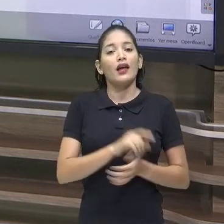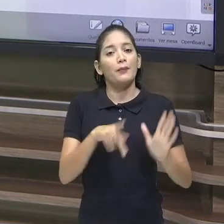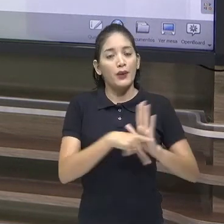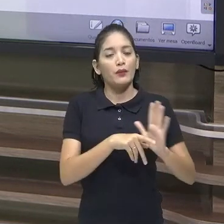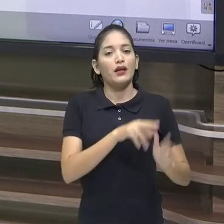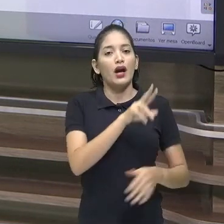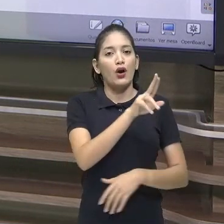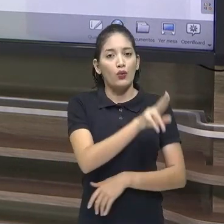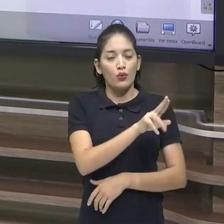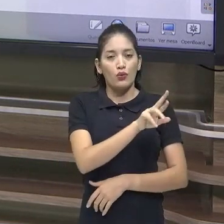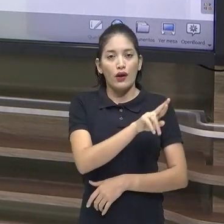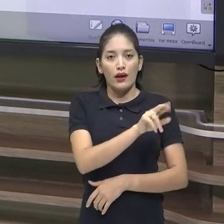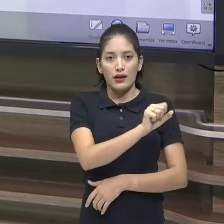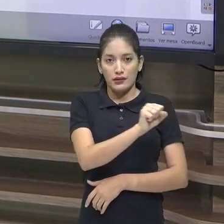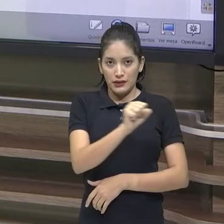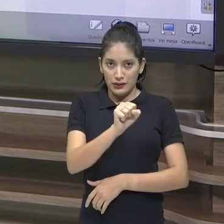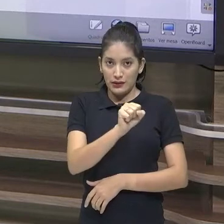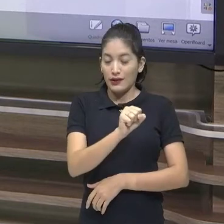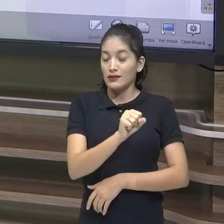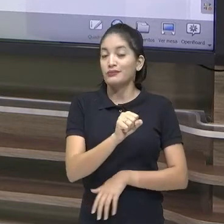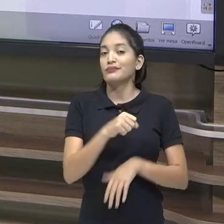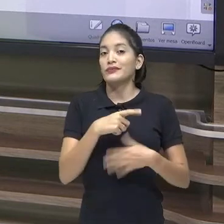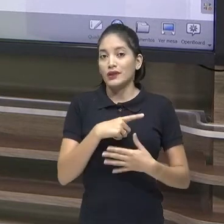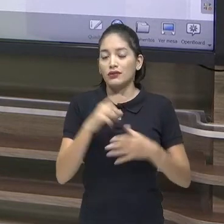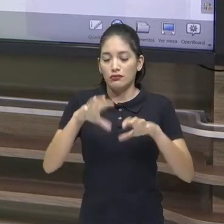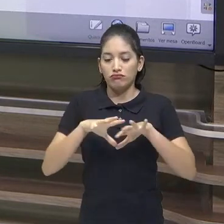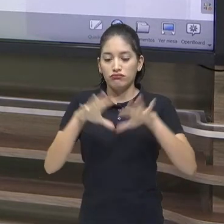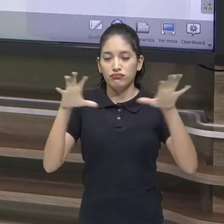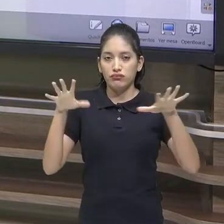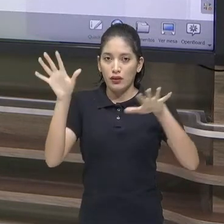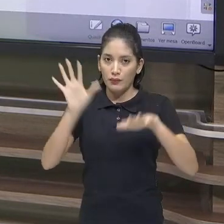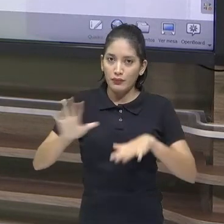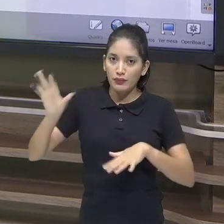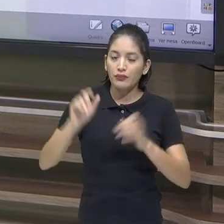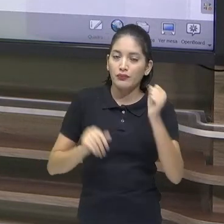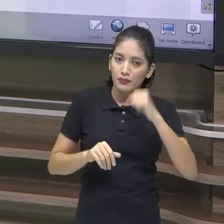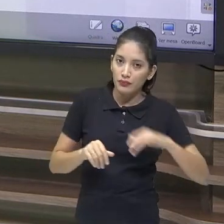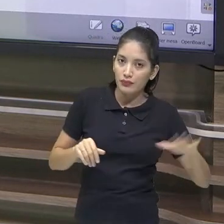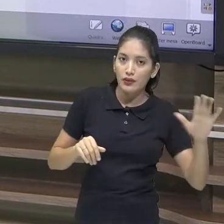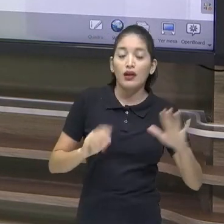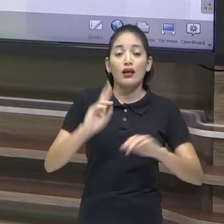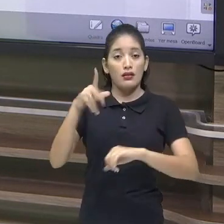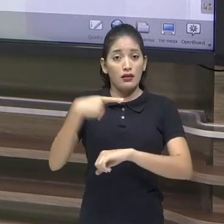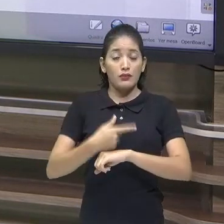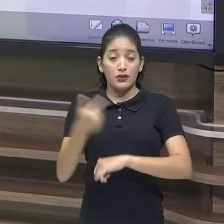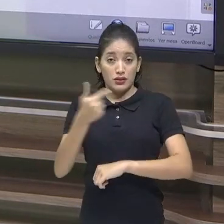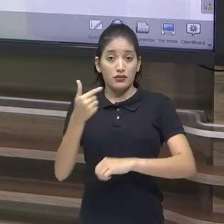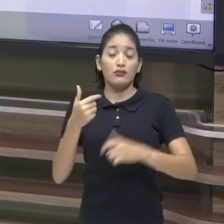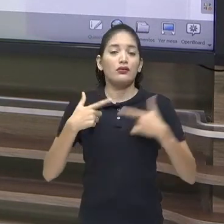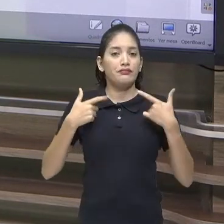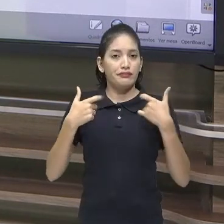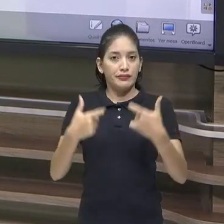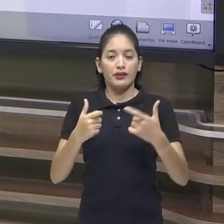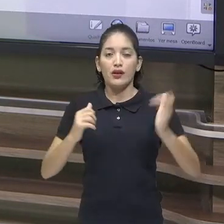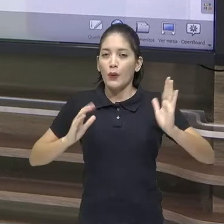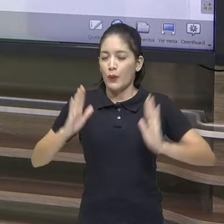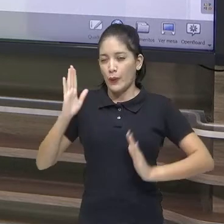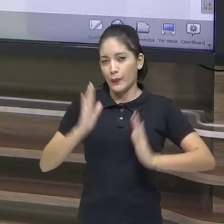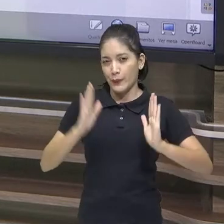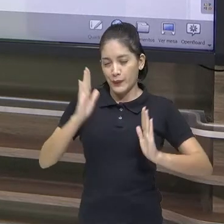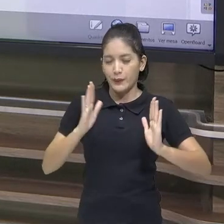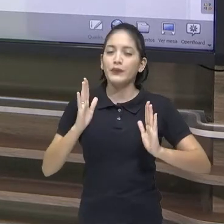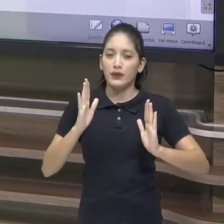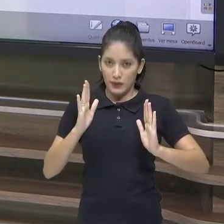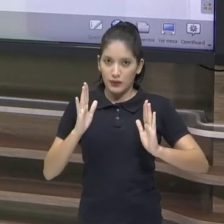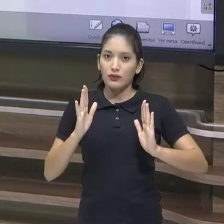bom? Então, a gente tem essa regionalização, né, após a Segunda Guerra Mundial, no período aí